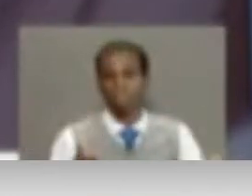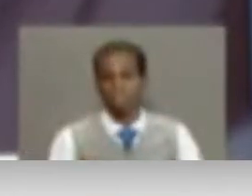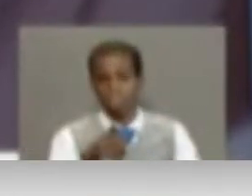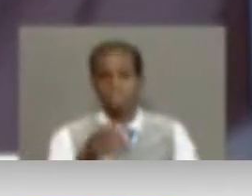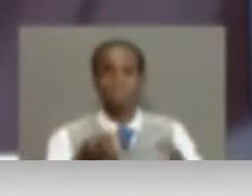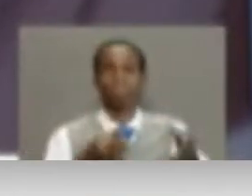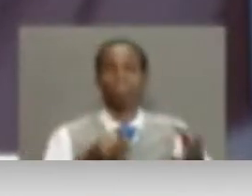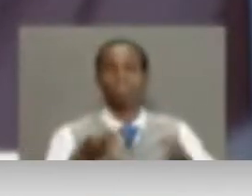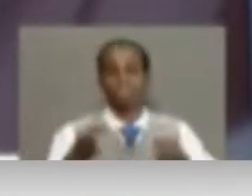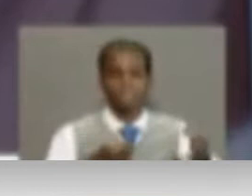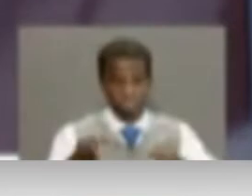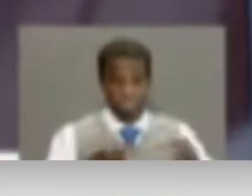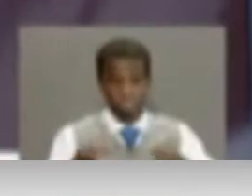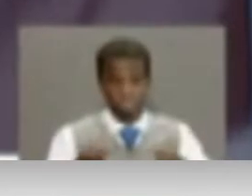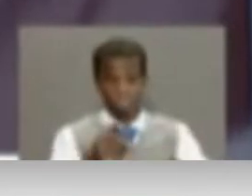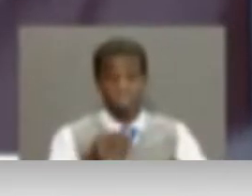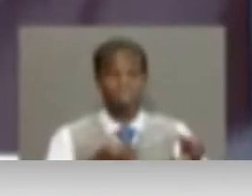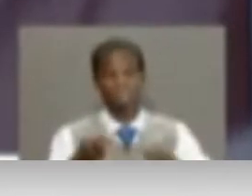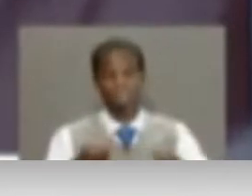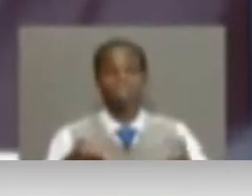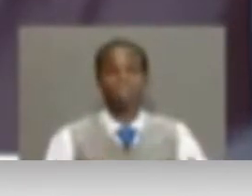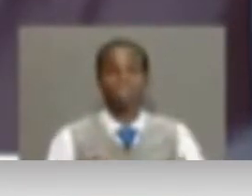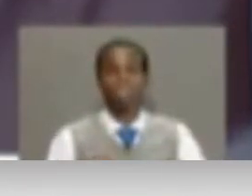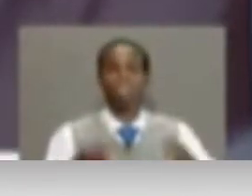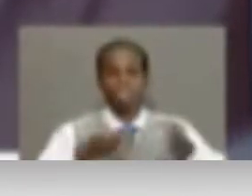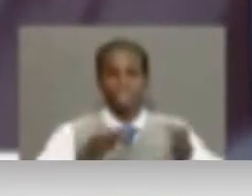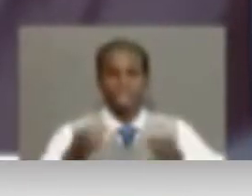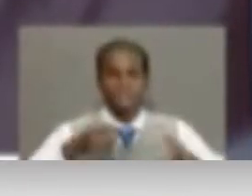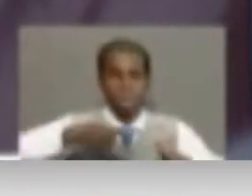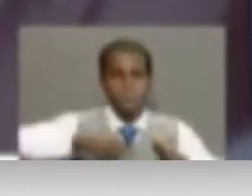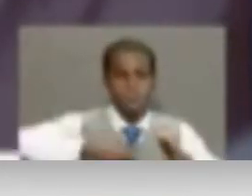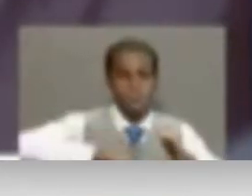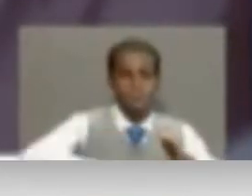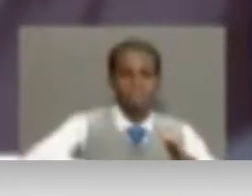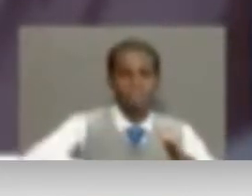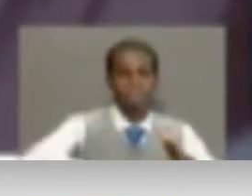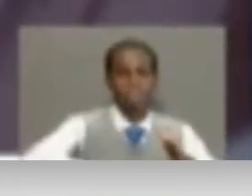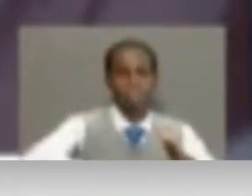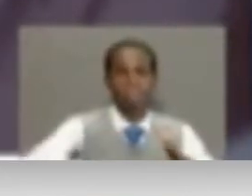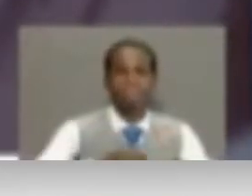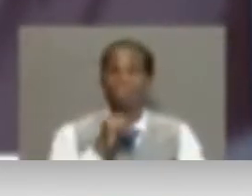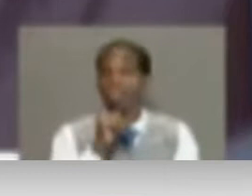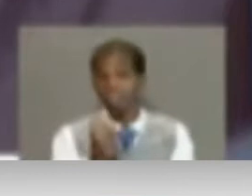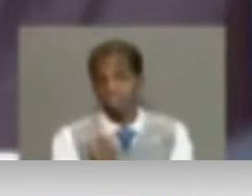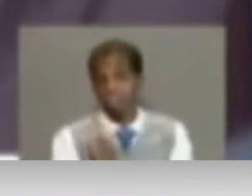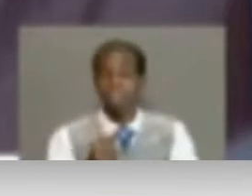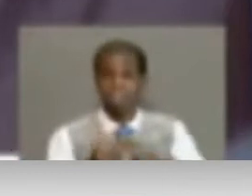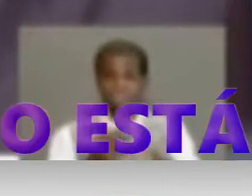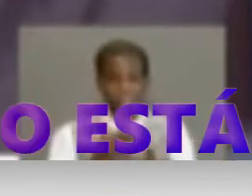e não tenha também condições para argumentar da sua forma erudita ou pouco erudita, mas penso